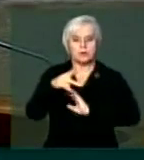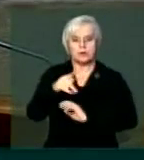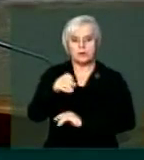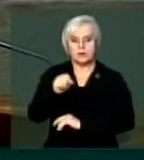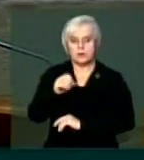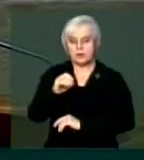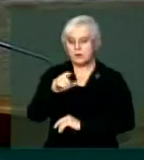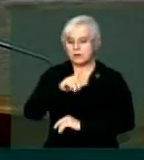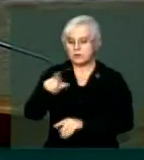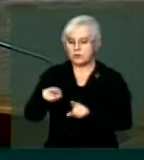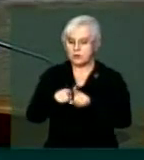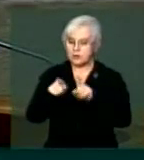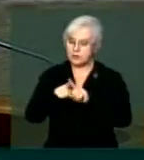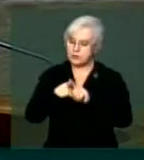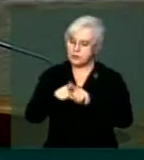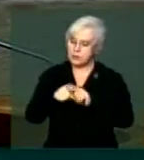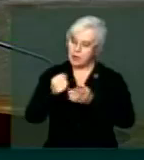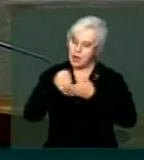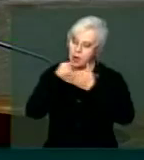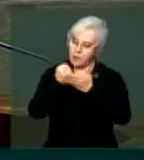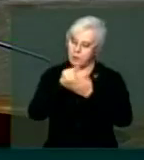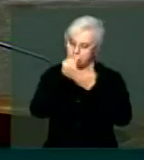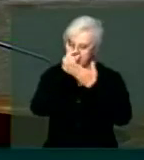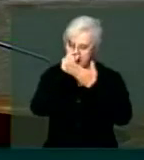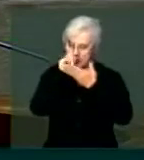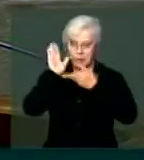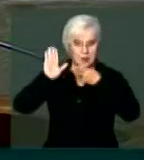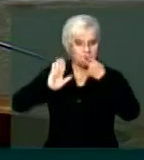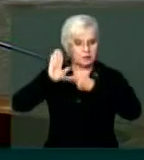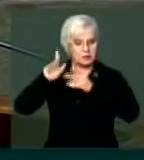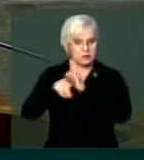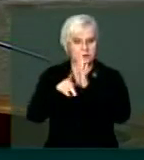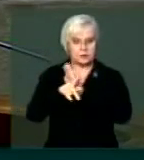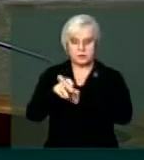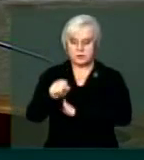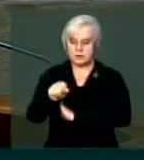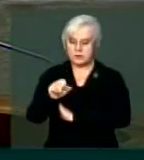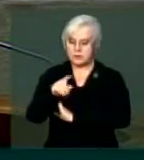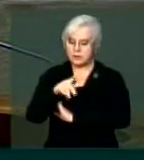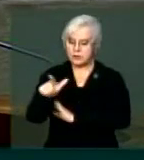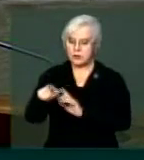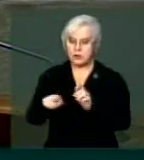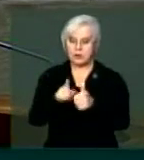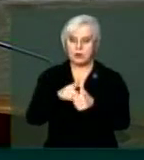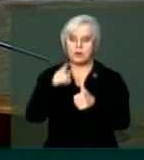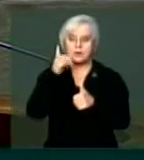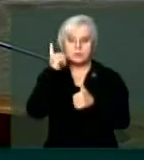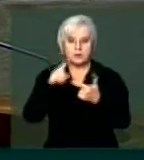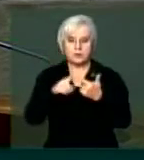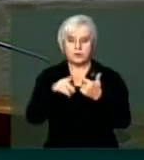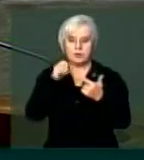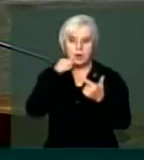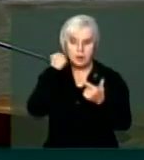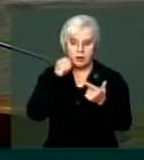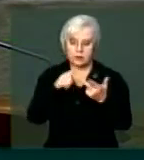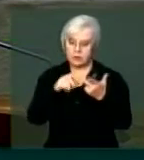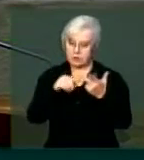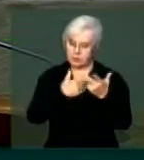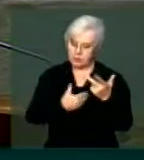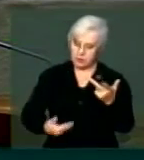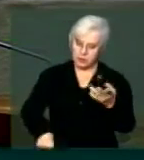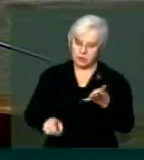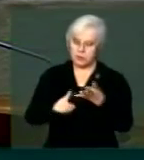aqueles que apoiaram as candidaturas do PSOL a deputado, a senador, a governador e